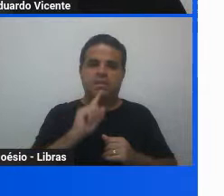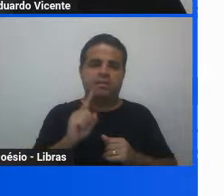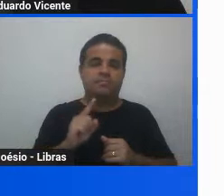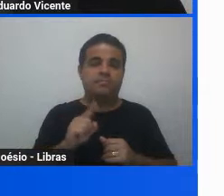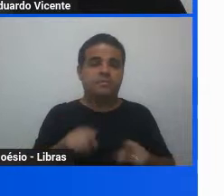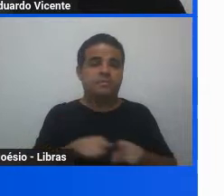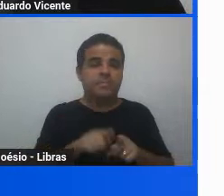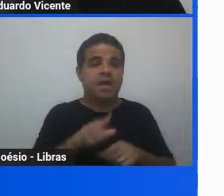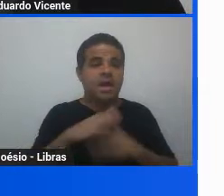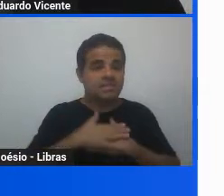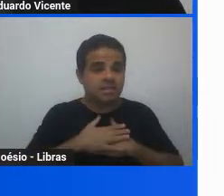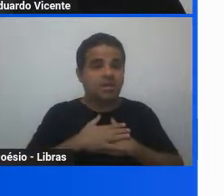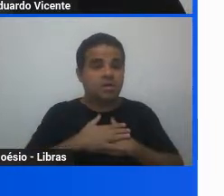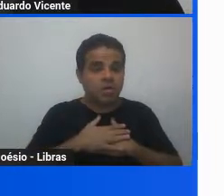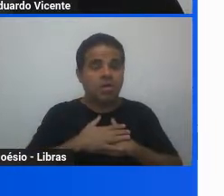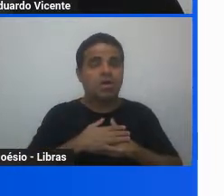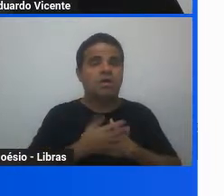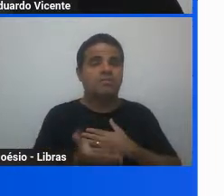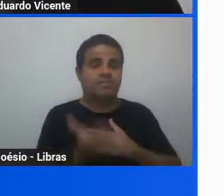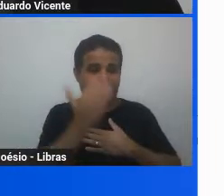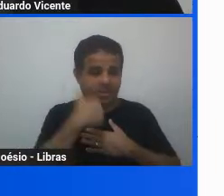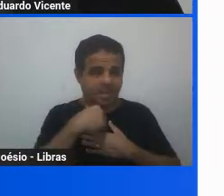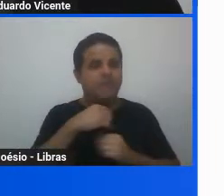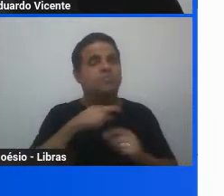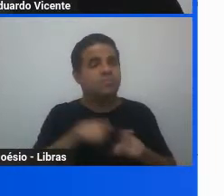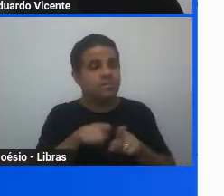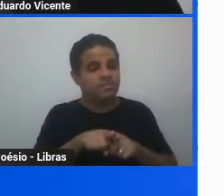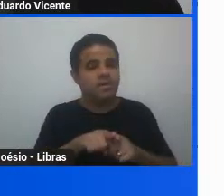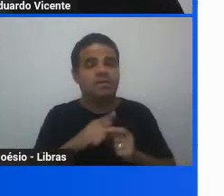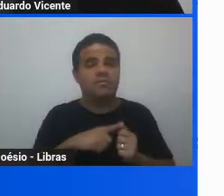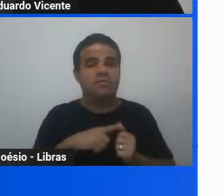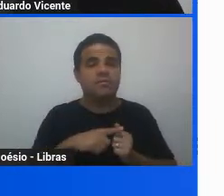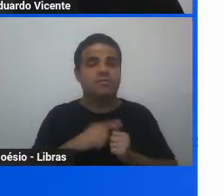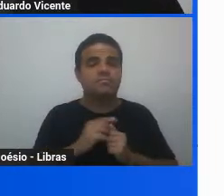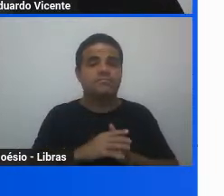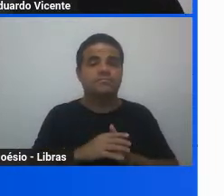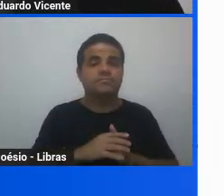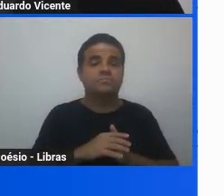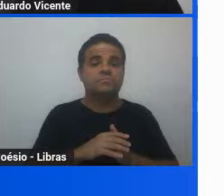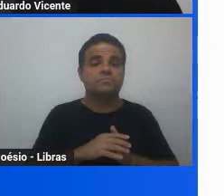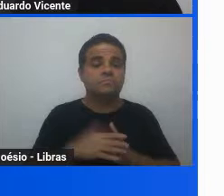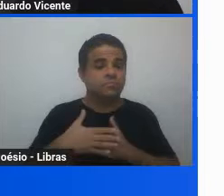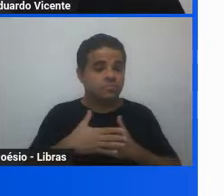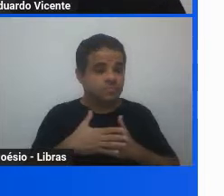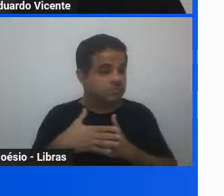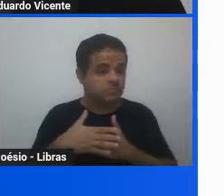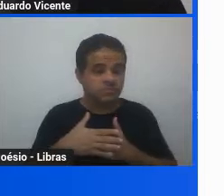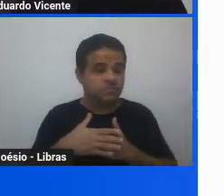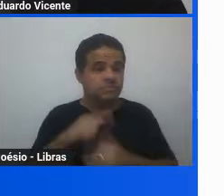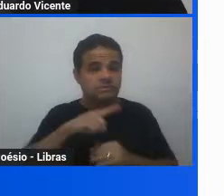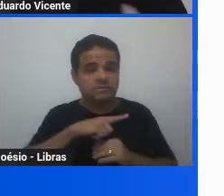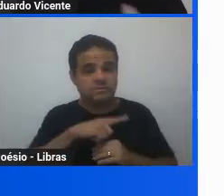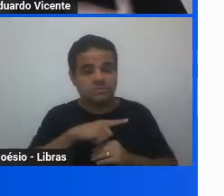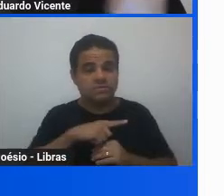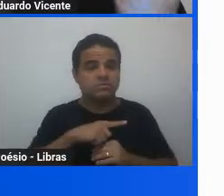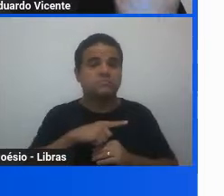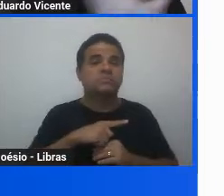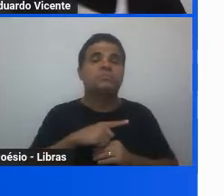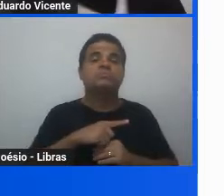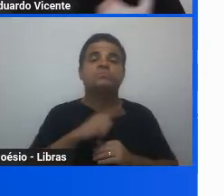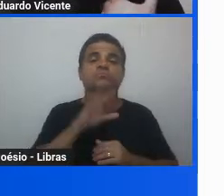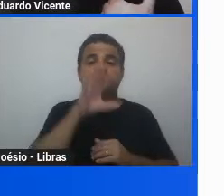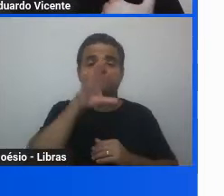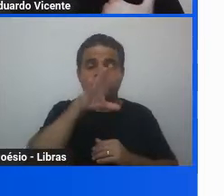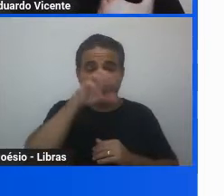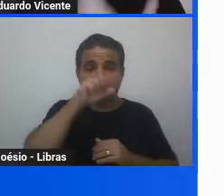catarrinho. Então, nós vamos utilizar, em caso do bebê que venha ter uma obstrução de vias